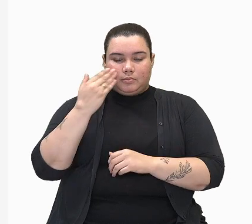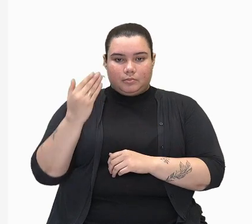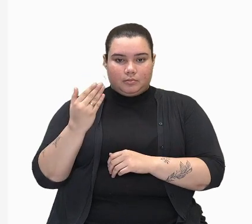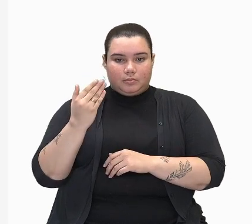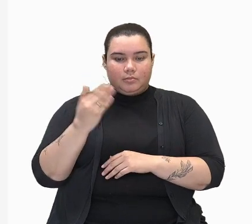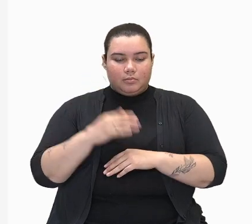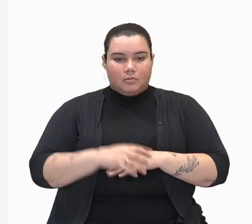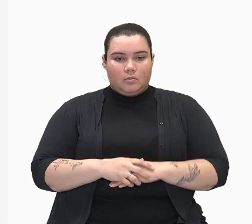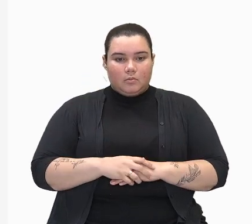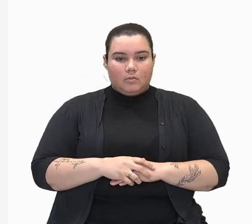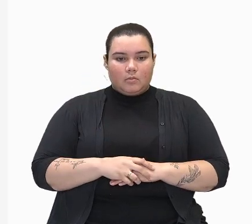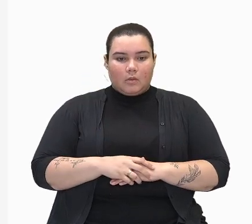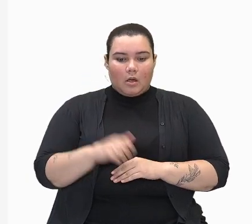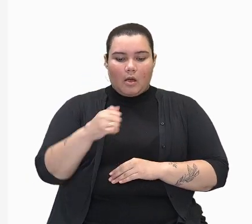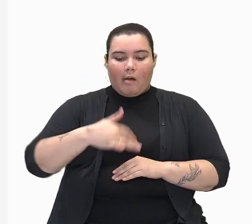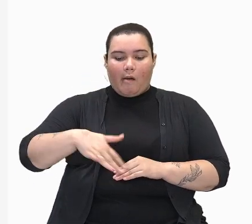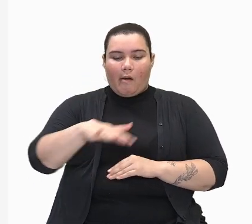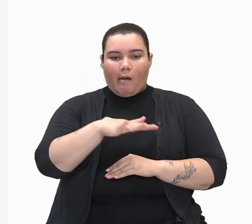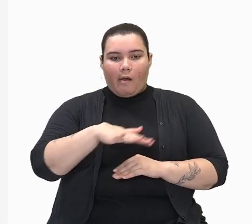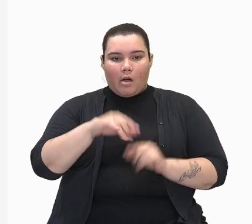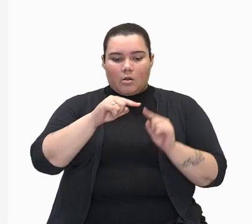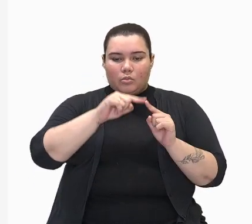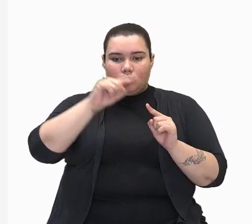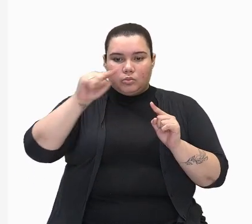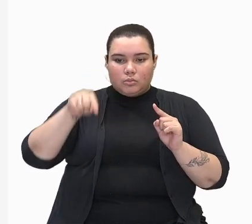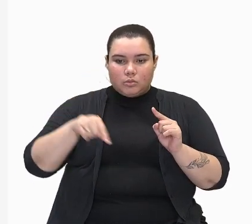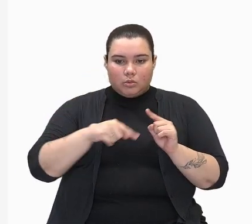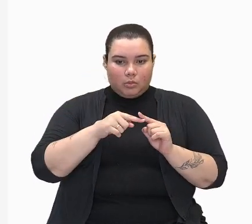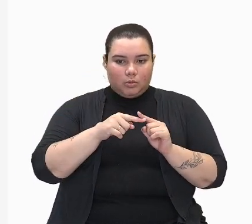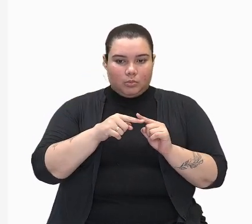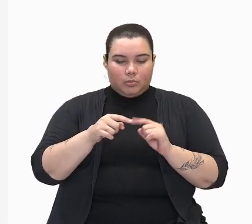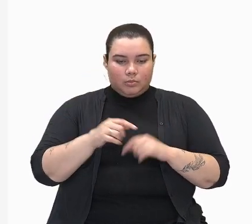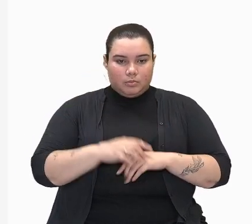de um círculo. Nesse caso aí,